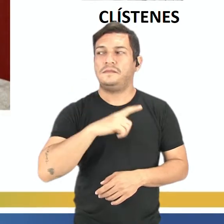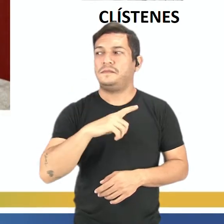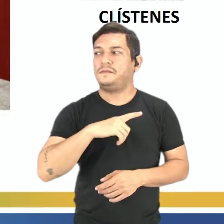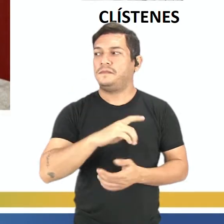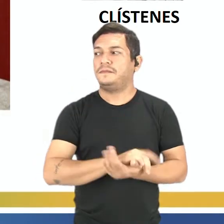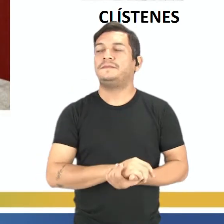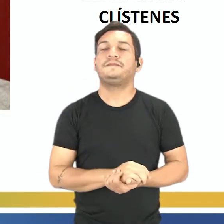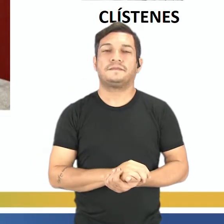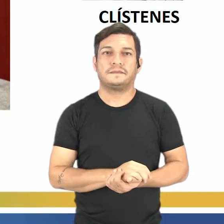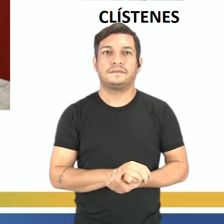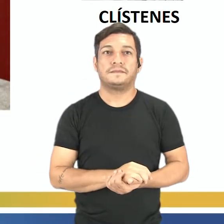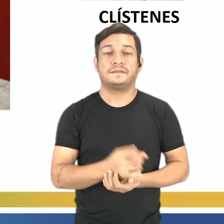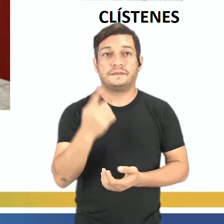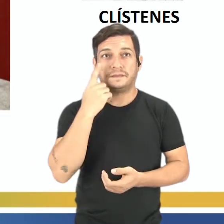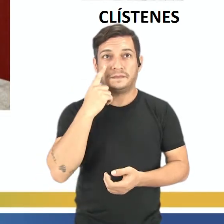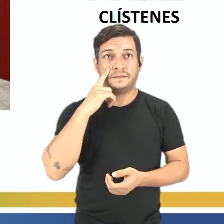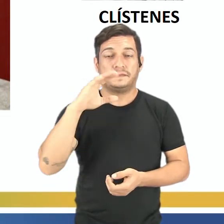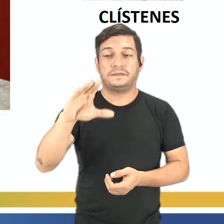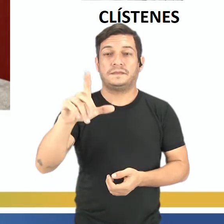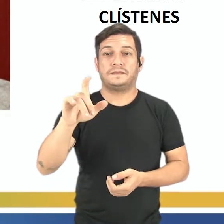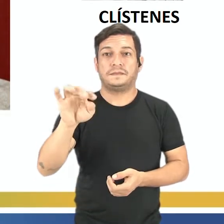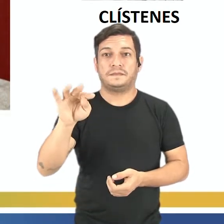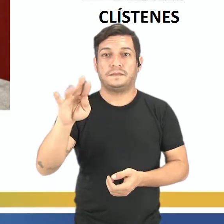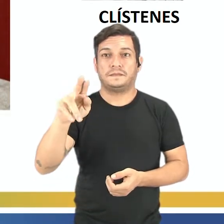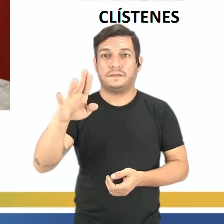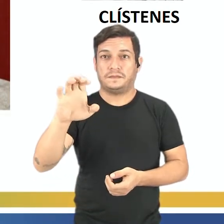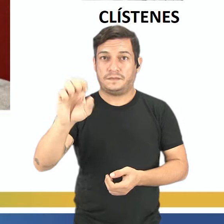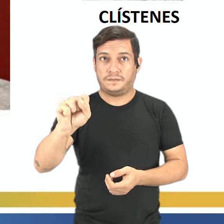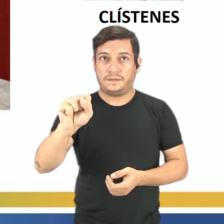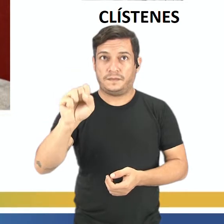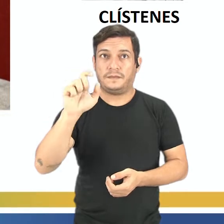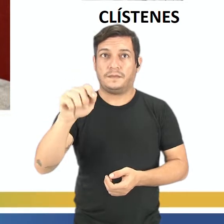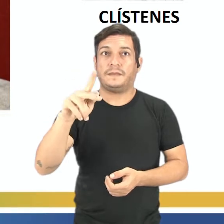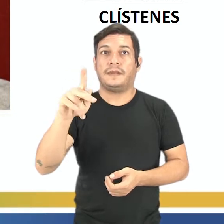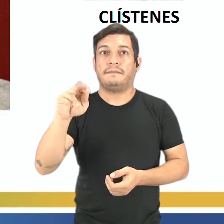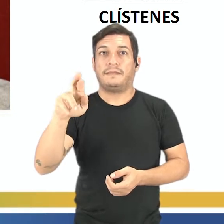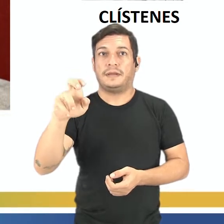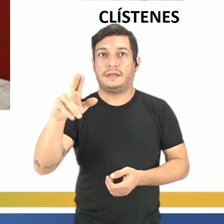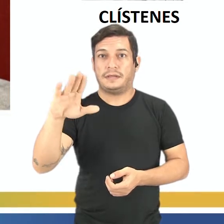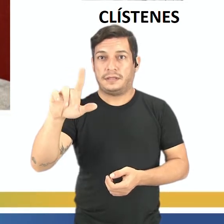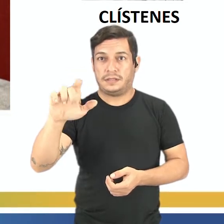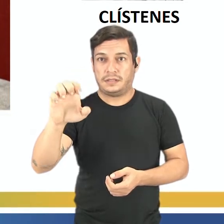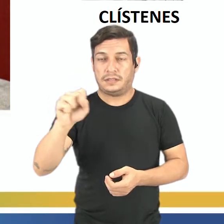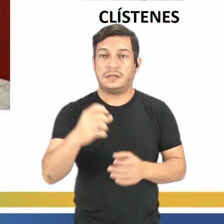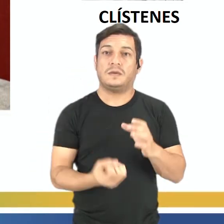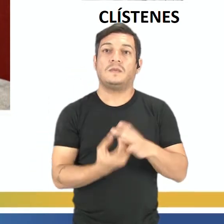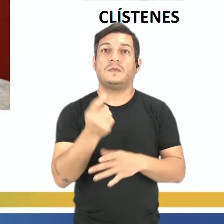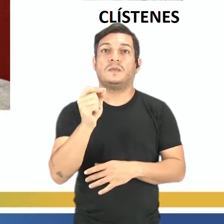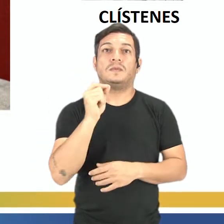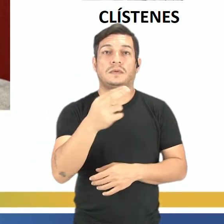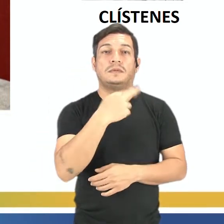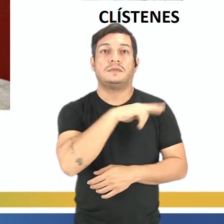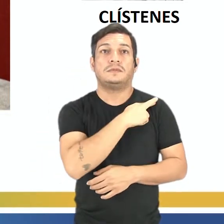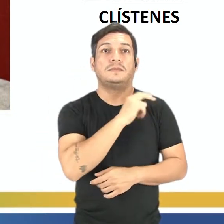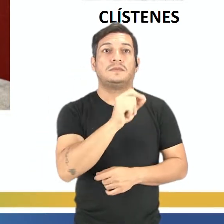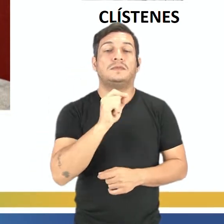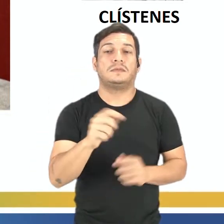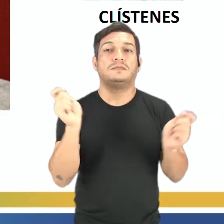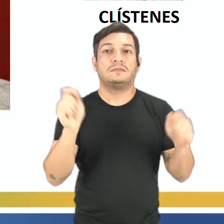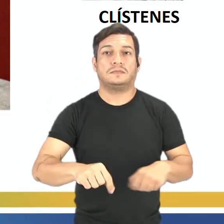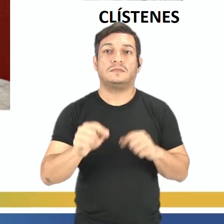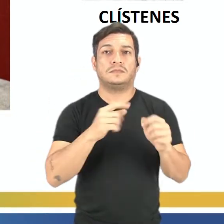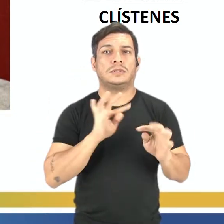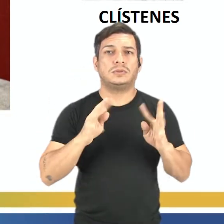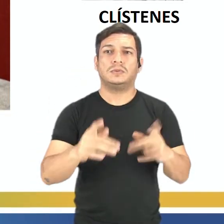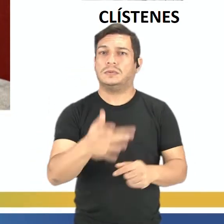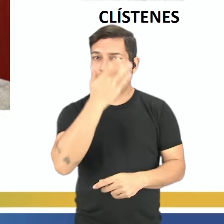Então, Clístenes e Péricles foram os seus fundadores e criaram condições para que todos os cidadãos